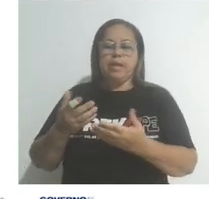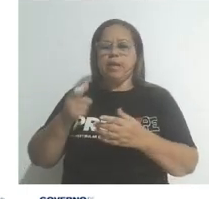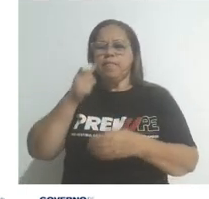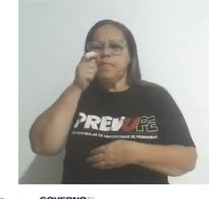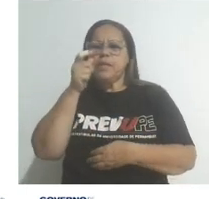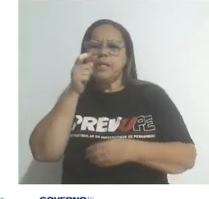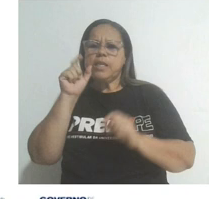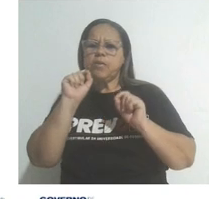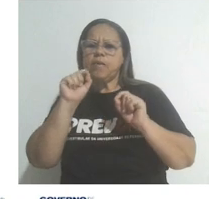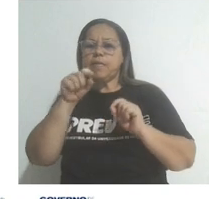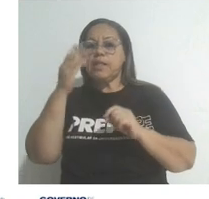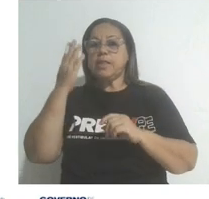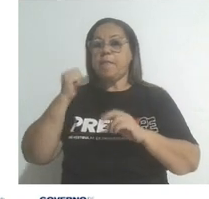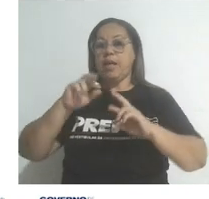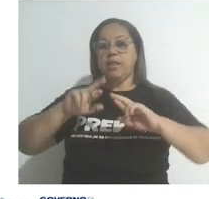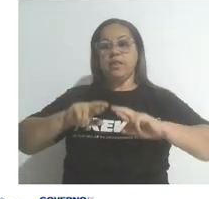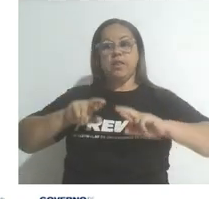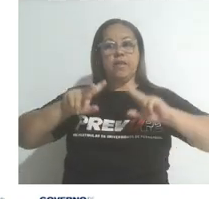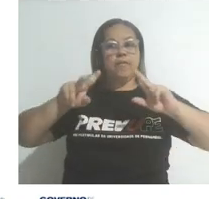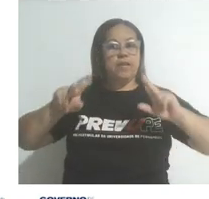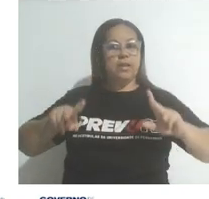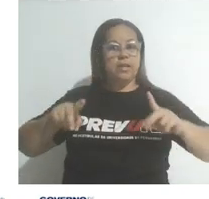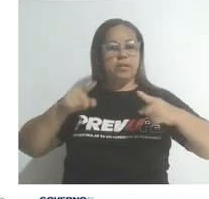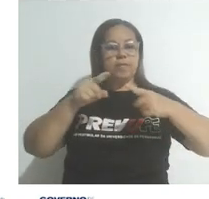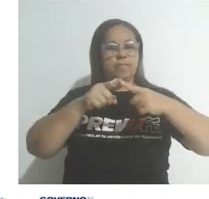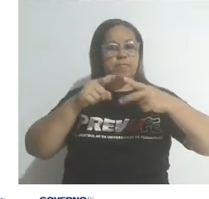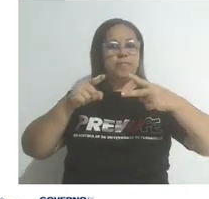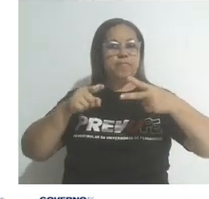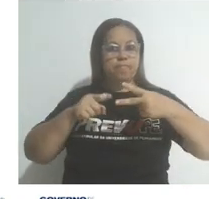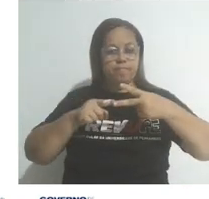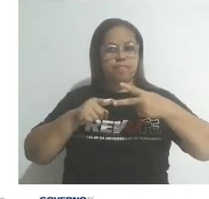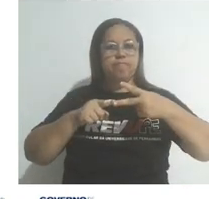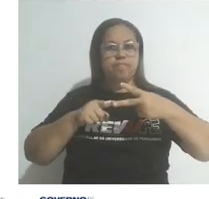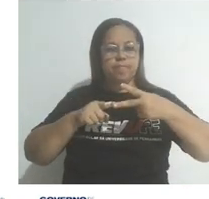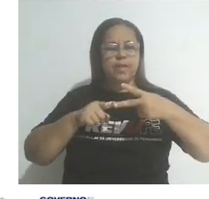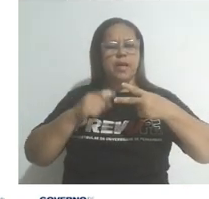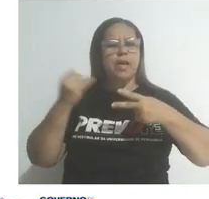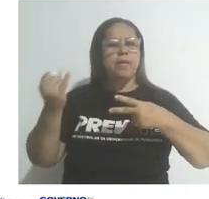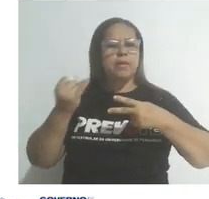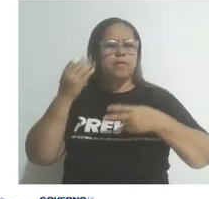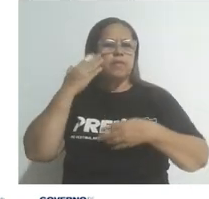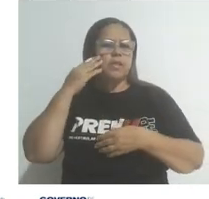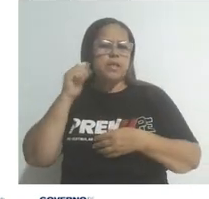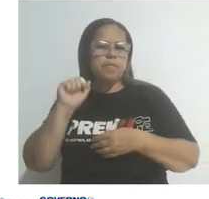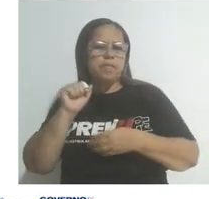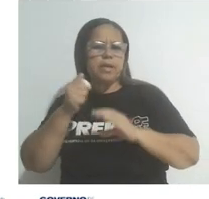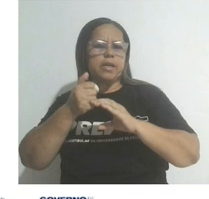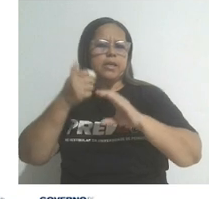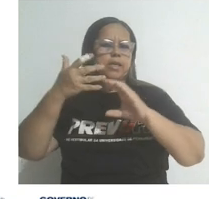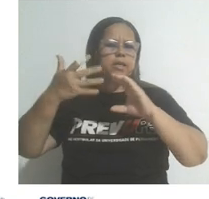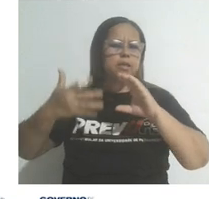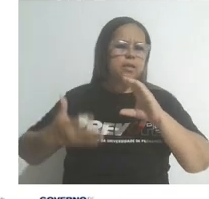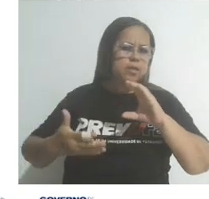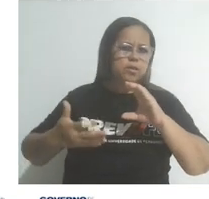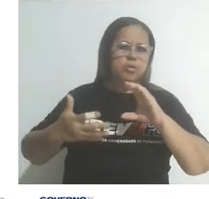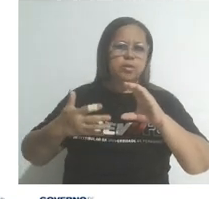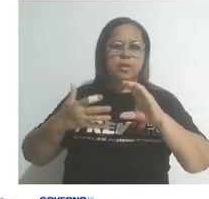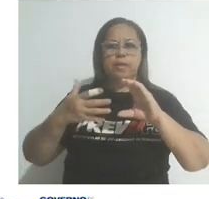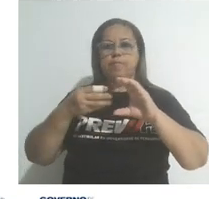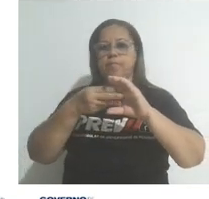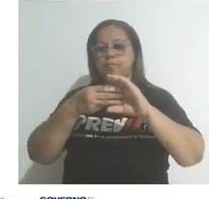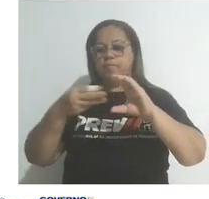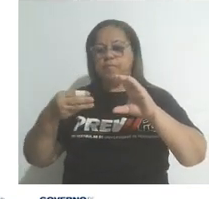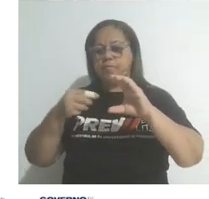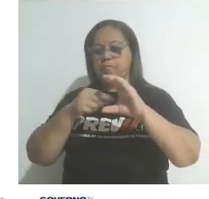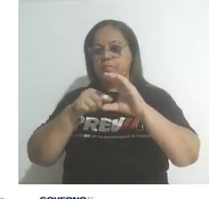primeiramente nesse assunto, você saber diferenciar essas células, né? Então é importante você saber as características da célula procarionte e também